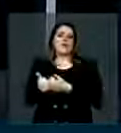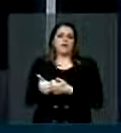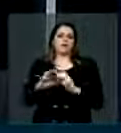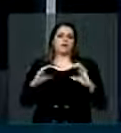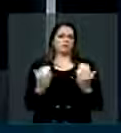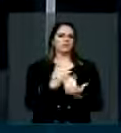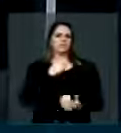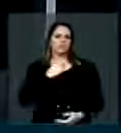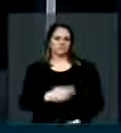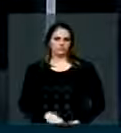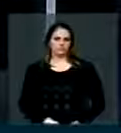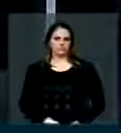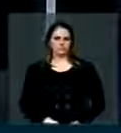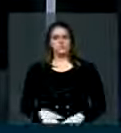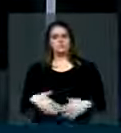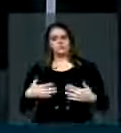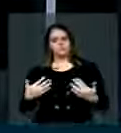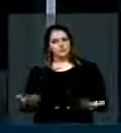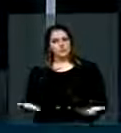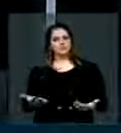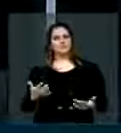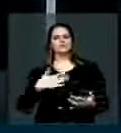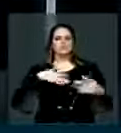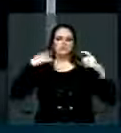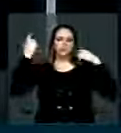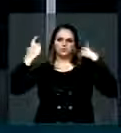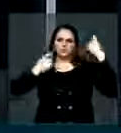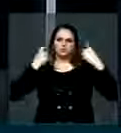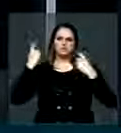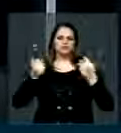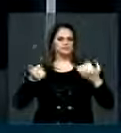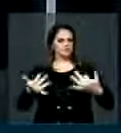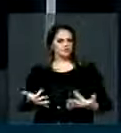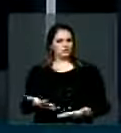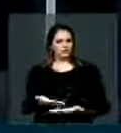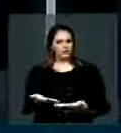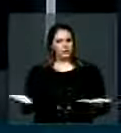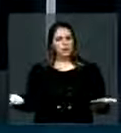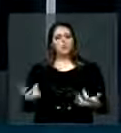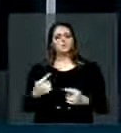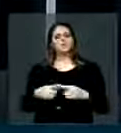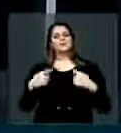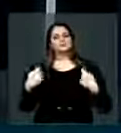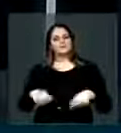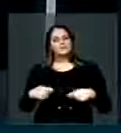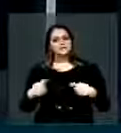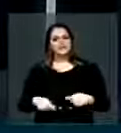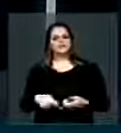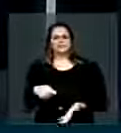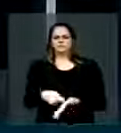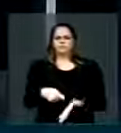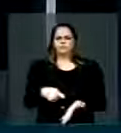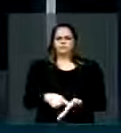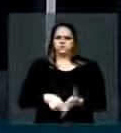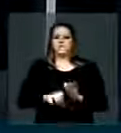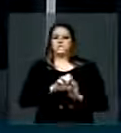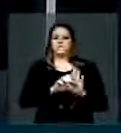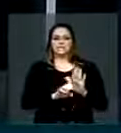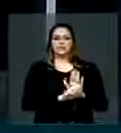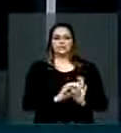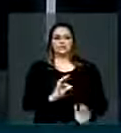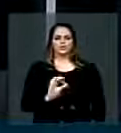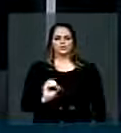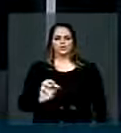essa é uma preocupação que nós temos para que nós possamos termos um Estatuto do Torcedor mais rígido, que possa punir